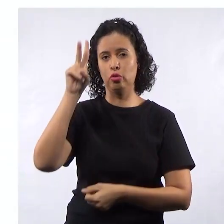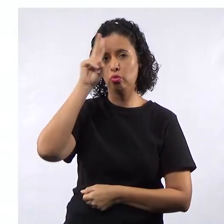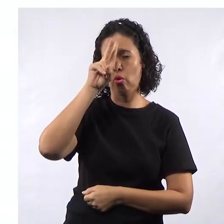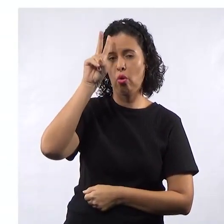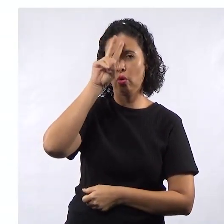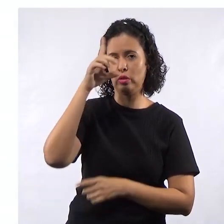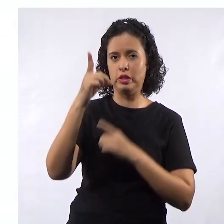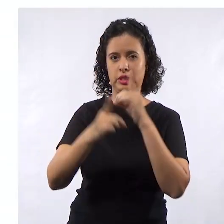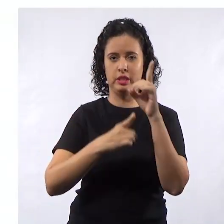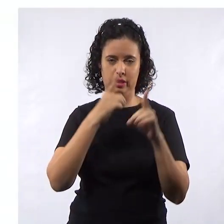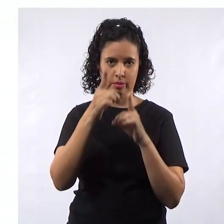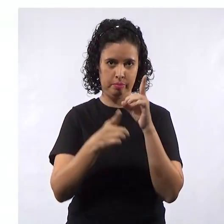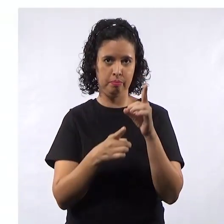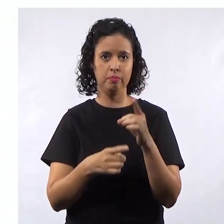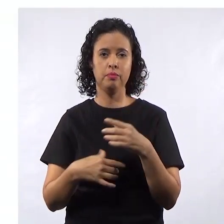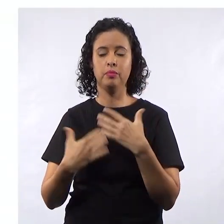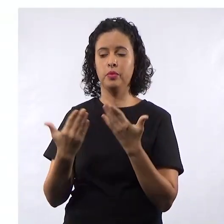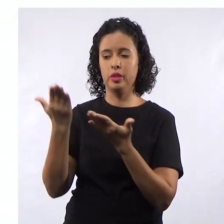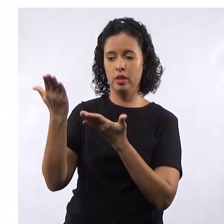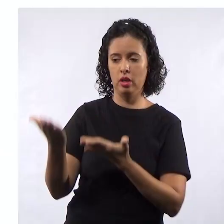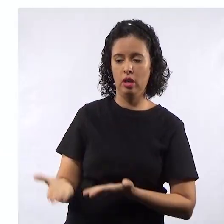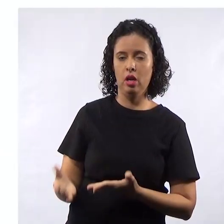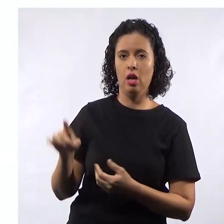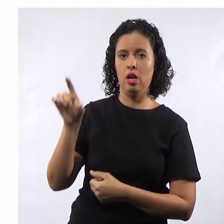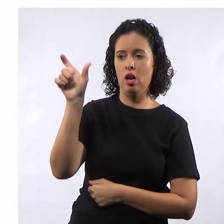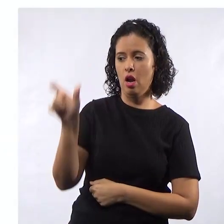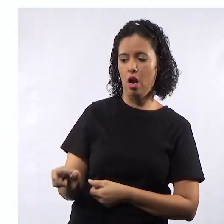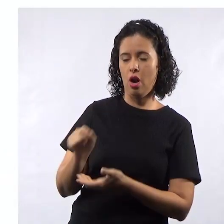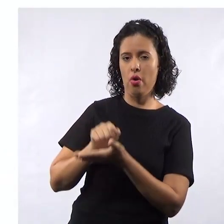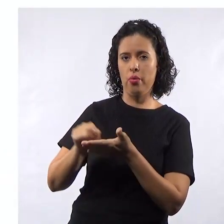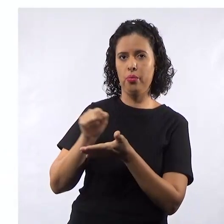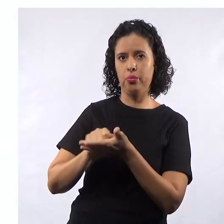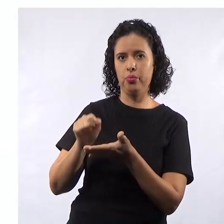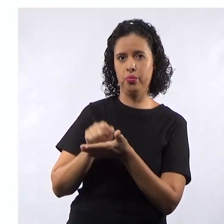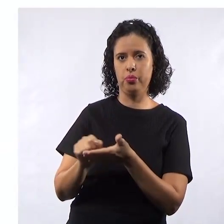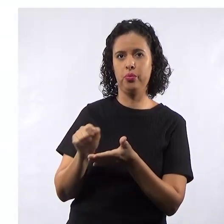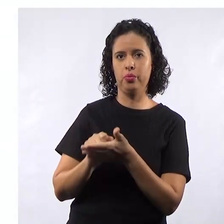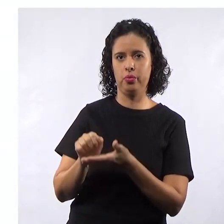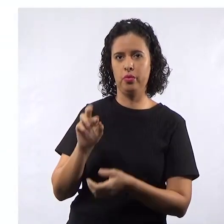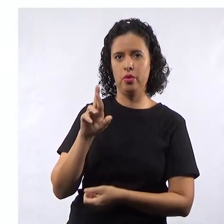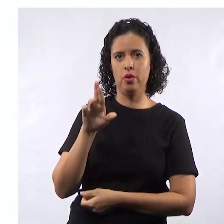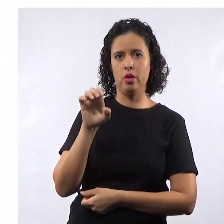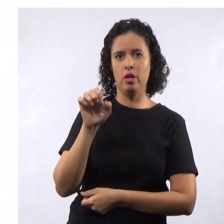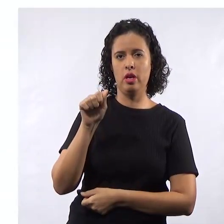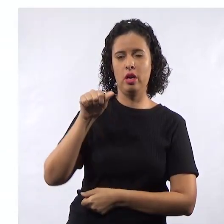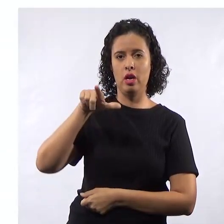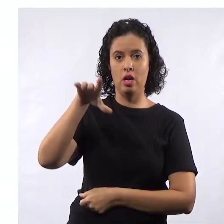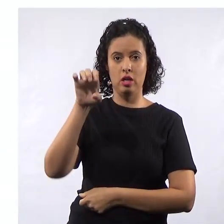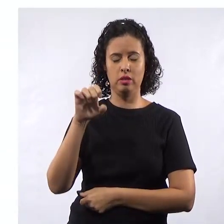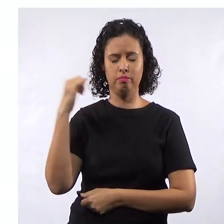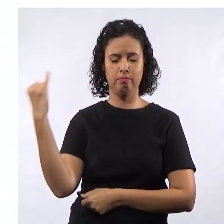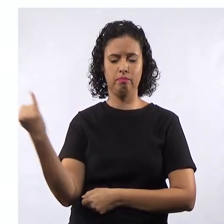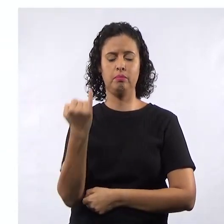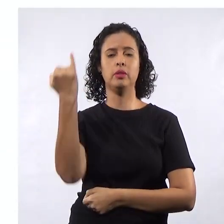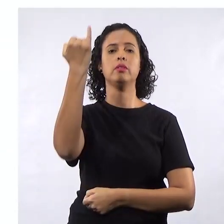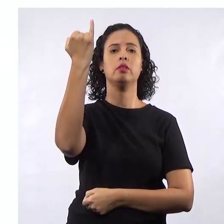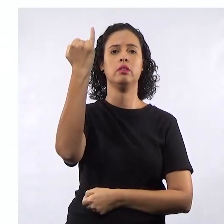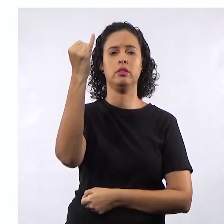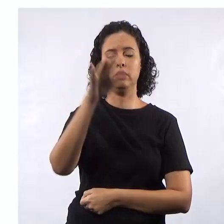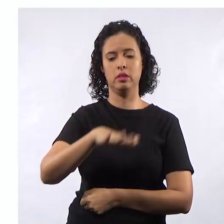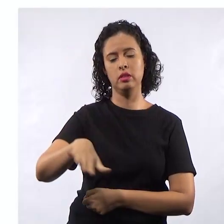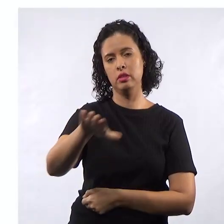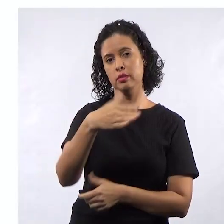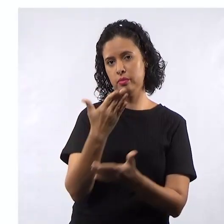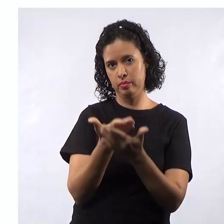Então, Miguel Reale, ele é um autor, um doutrinador de extrema relevância dentro dos